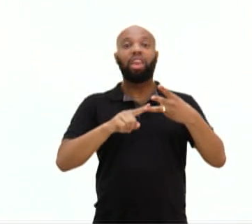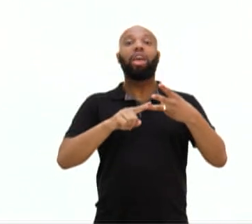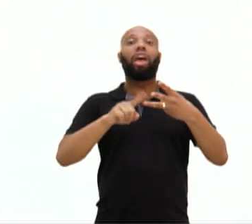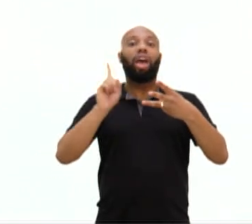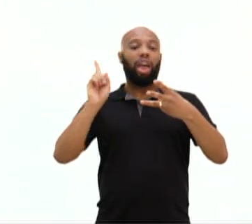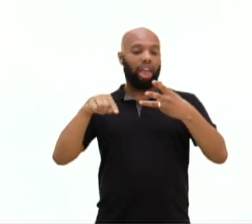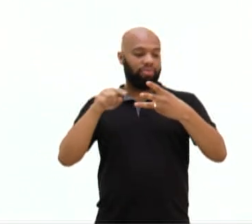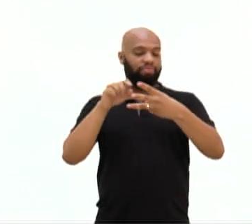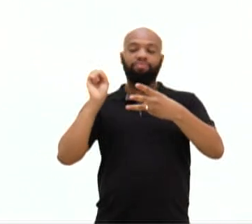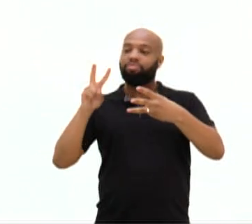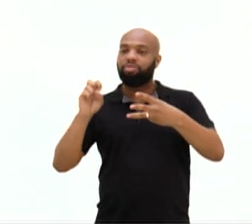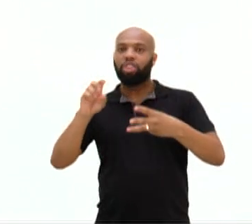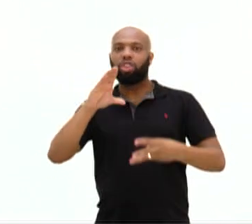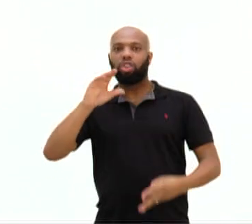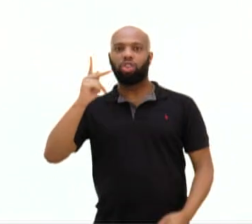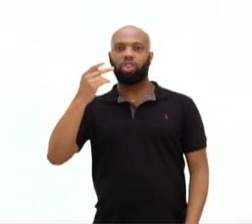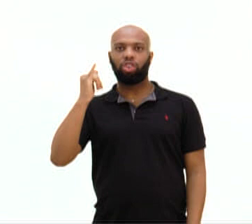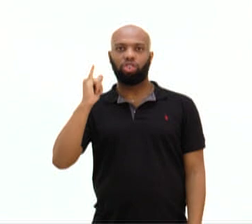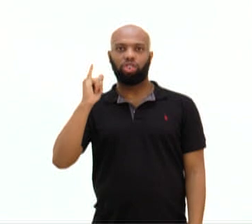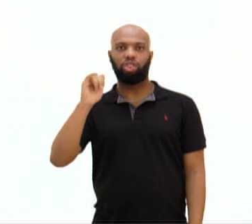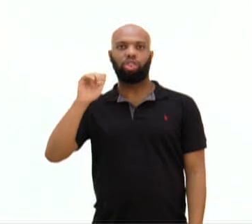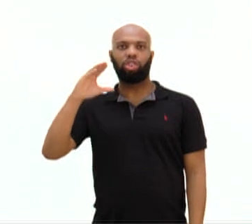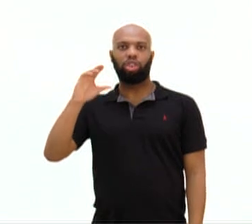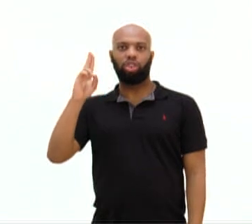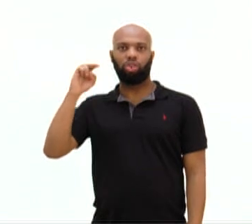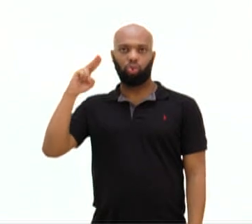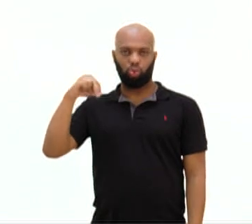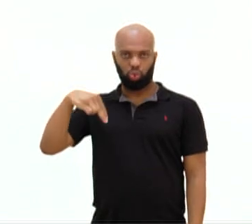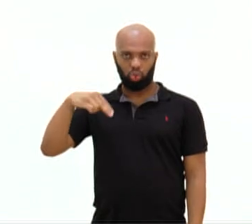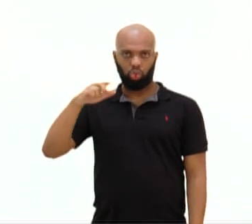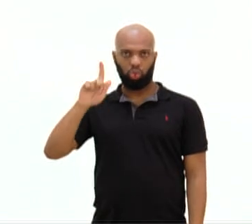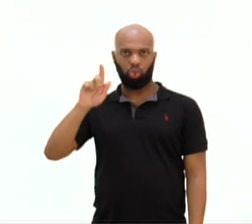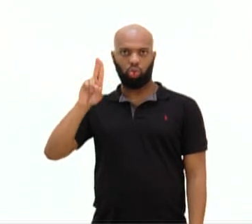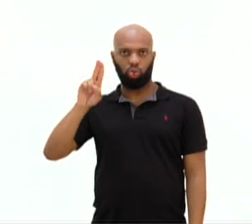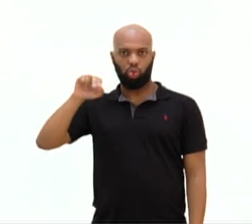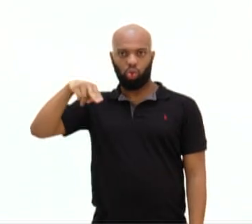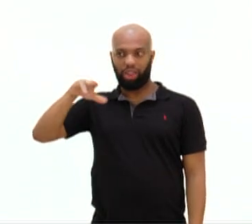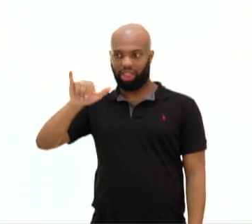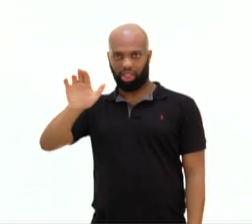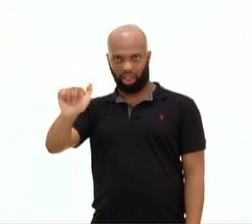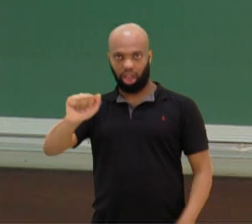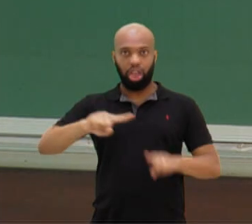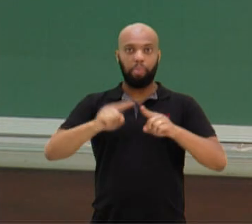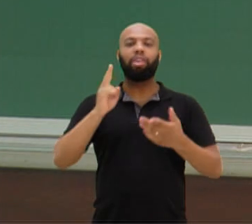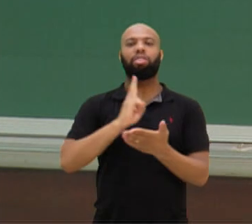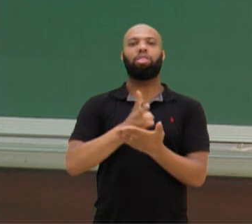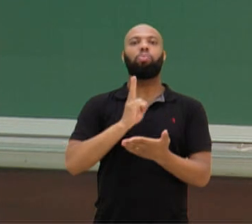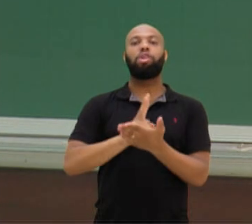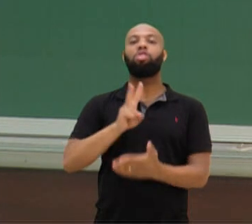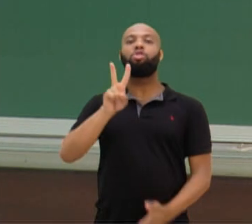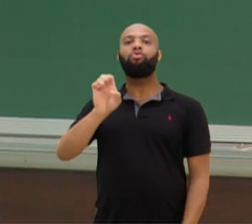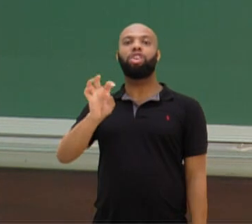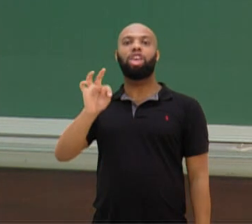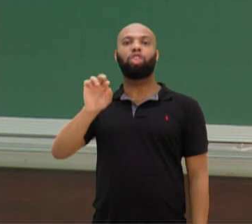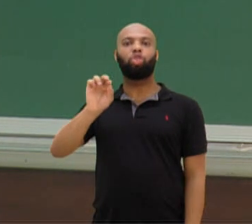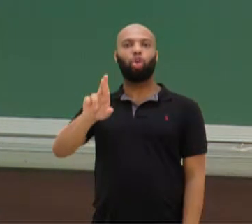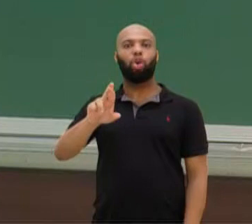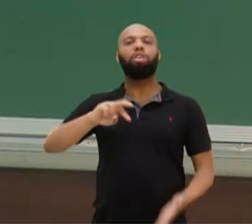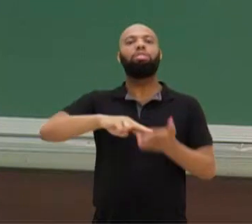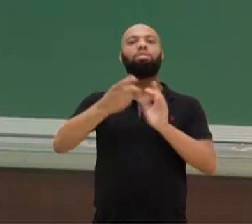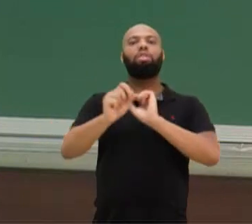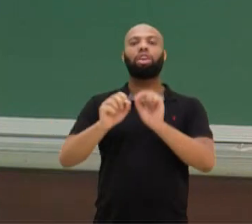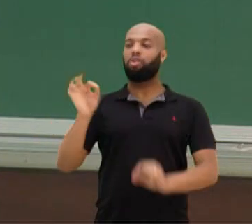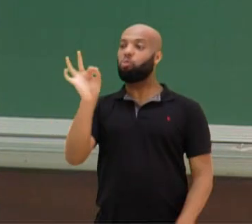vírus diferentes, agente etiológico não é o mesmo, mas o vetor é o mesmo. Quem é o vetor? O mosquito da dengue, o Aedes